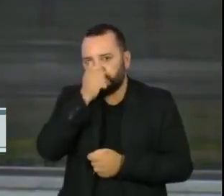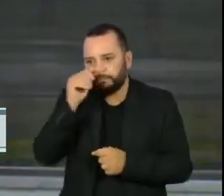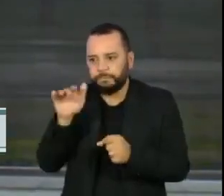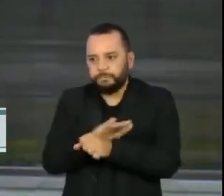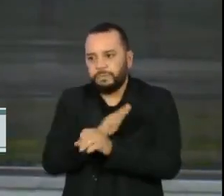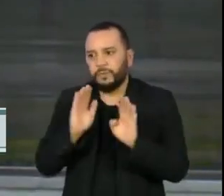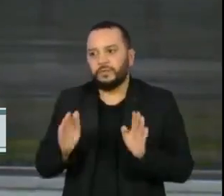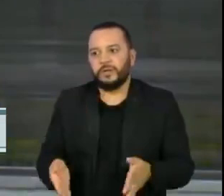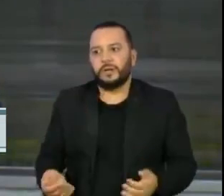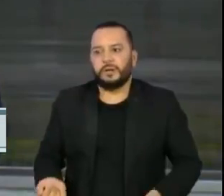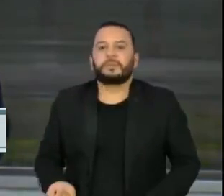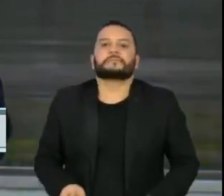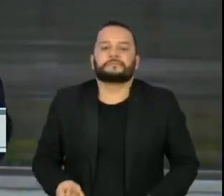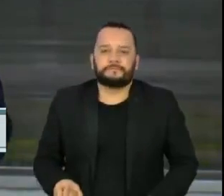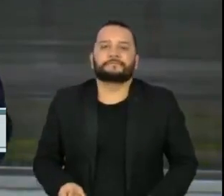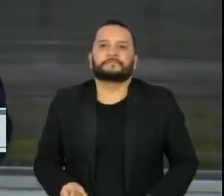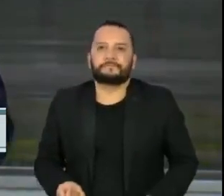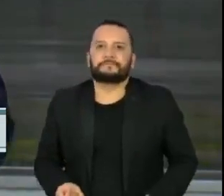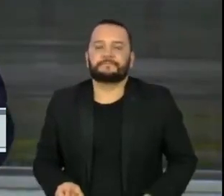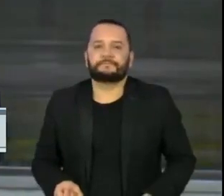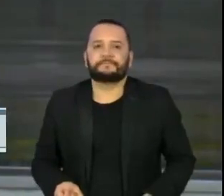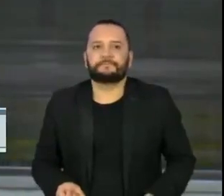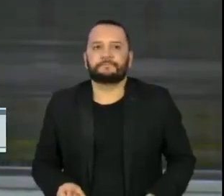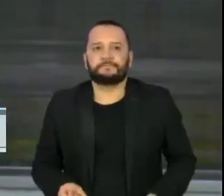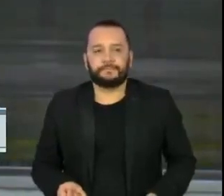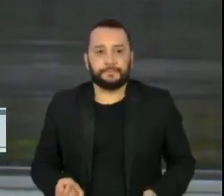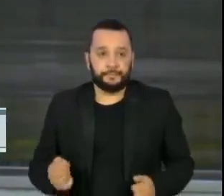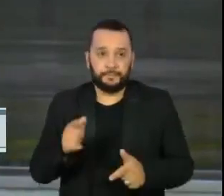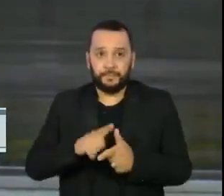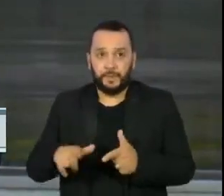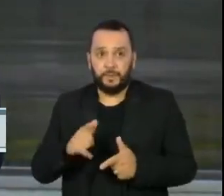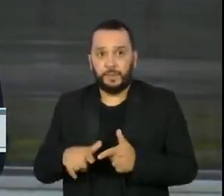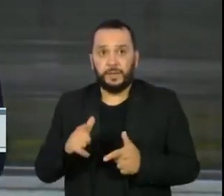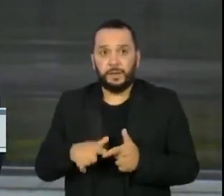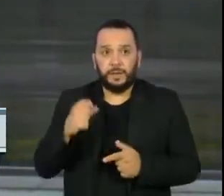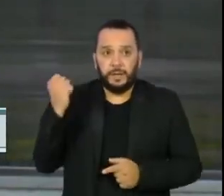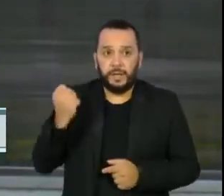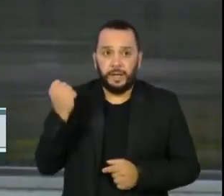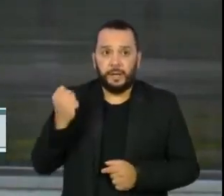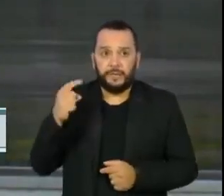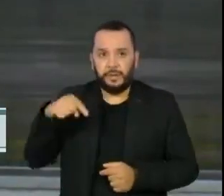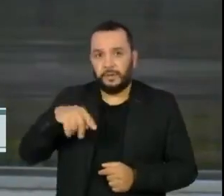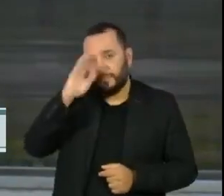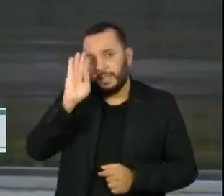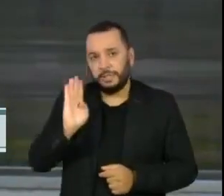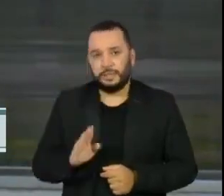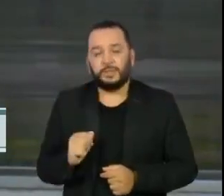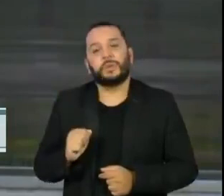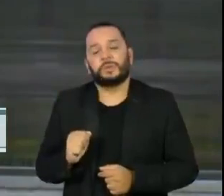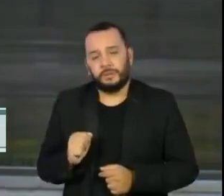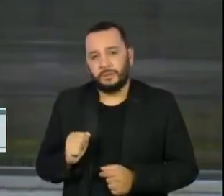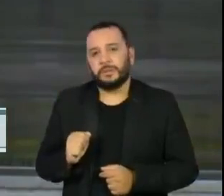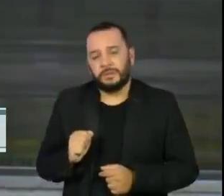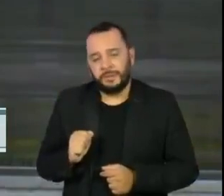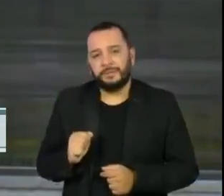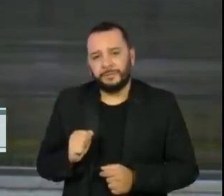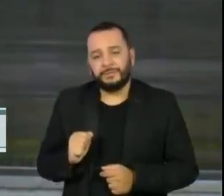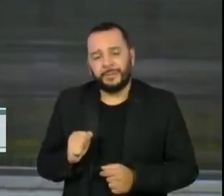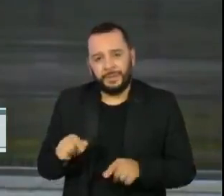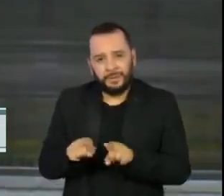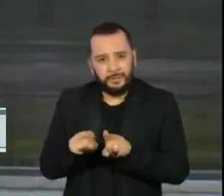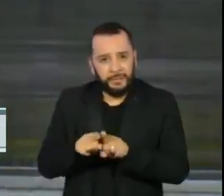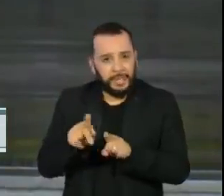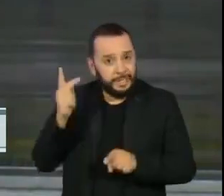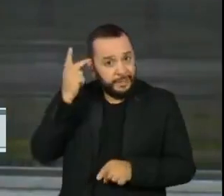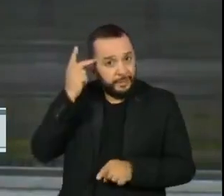Dada a circunstância e a gravidade da pandemia, repito, em todo o país, e não é diferente aqui em São